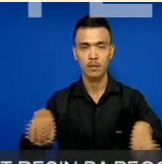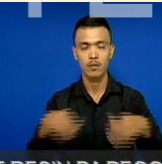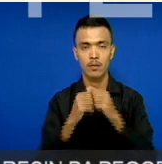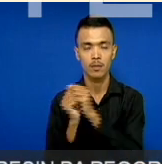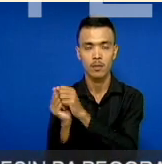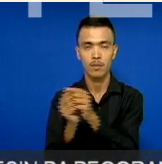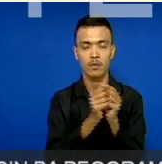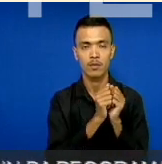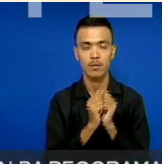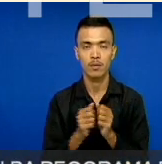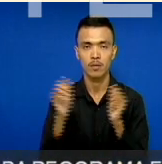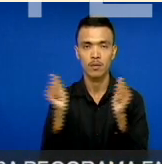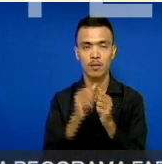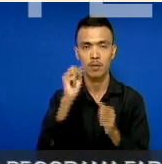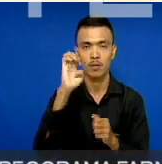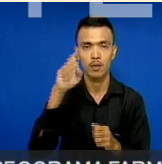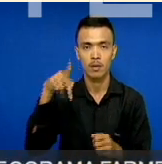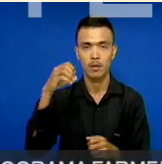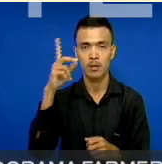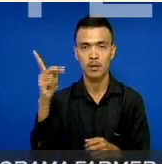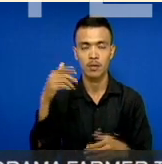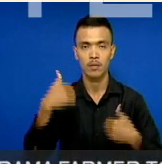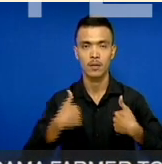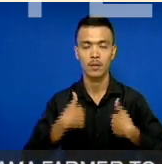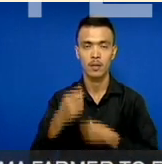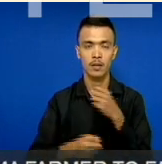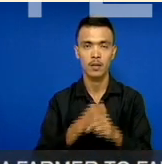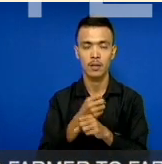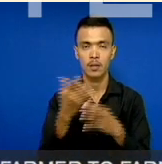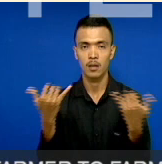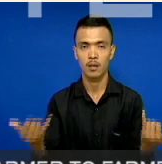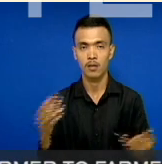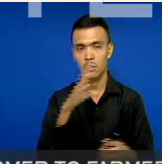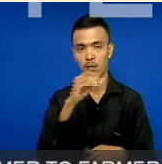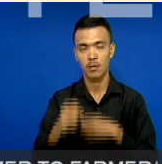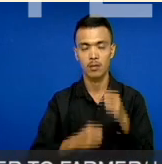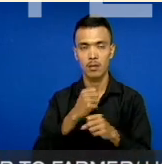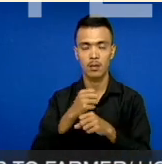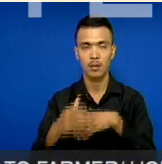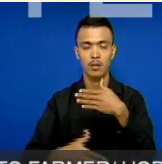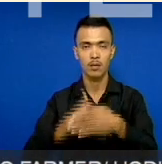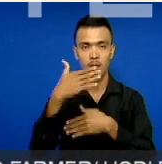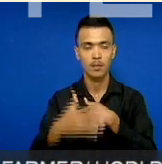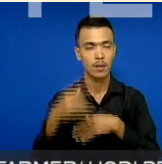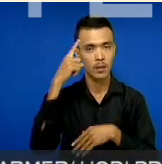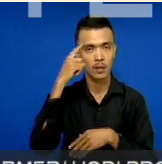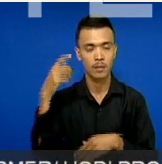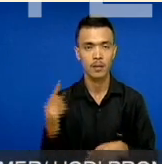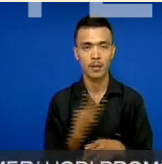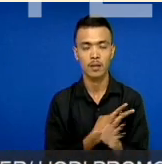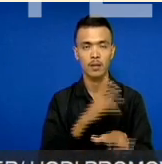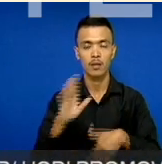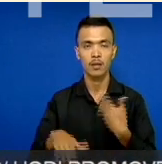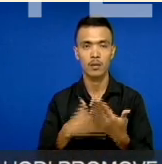Secretaria do Estado Cooperativa Nia e atina ainda ne no batina sira oin mai. Também tahu tu atene kata